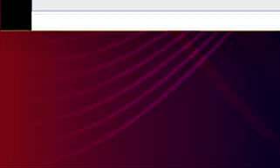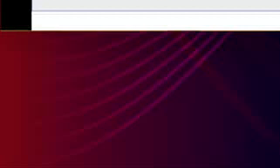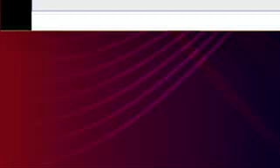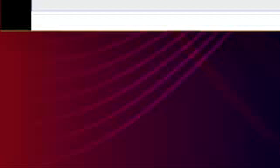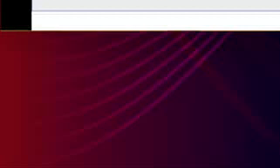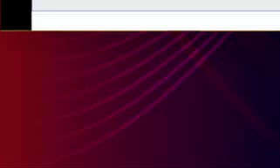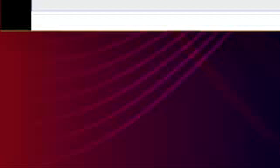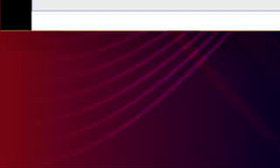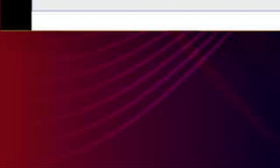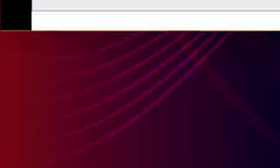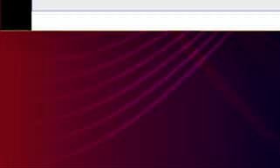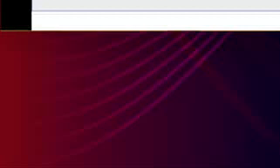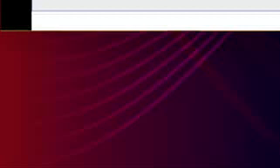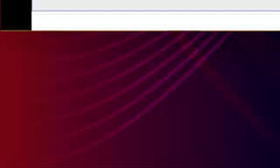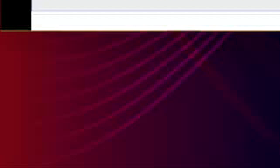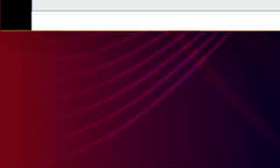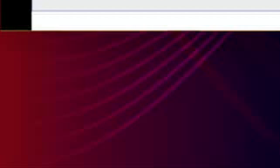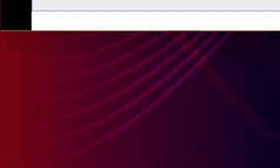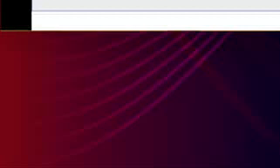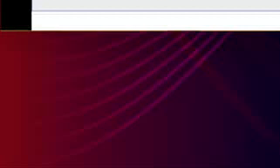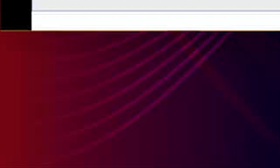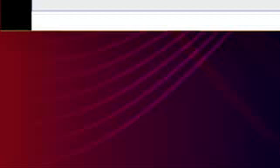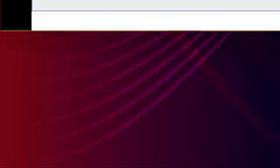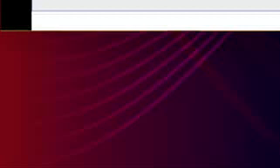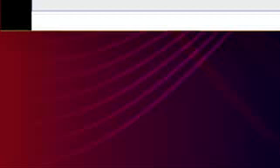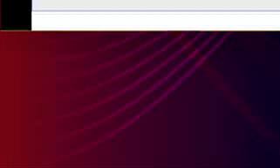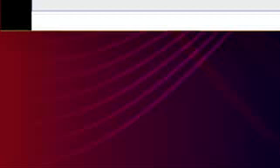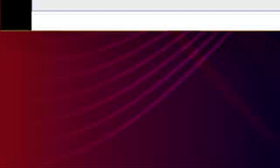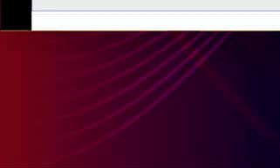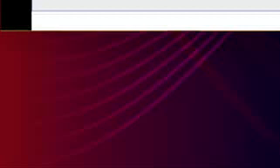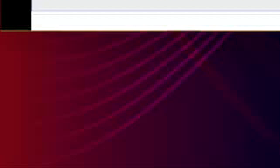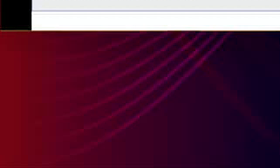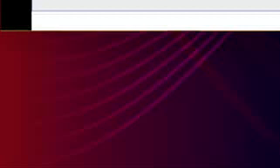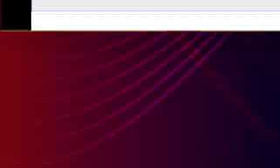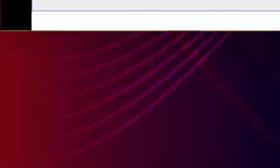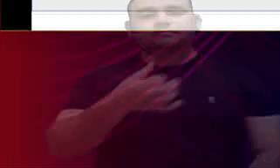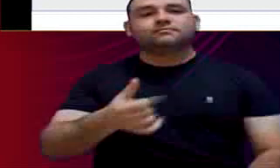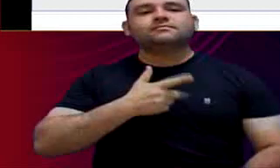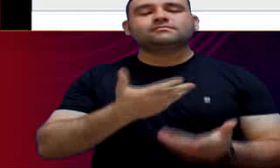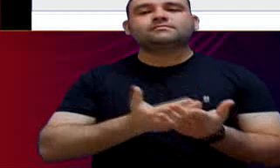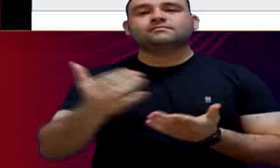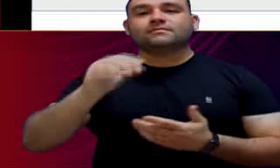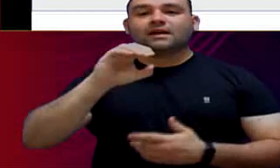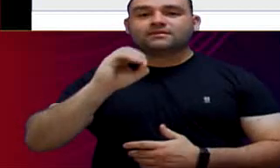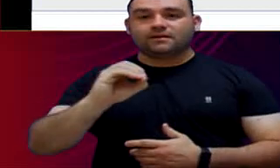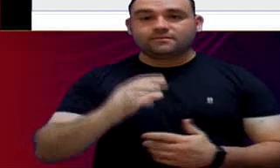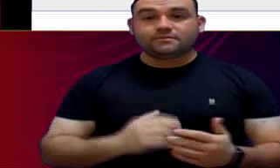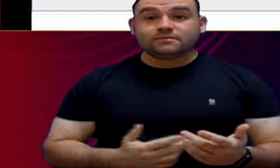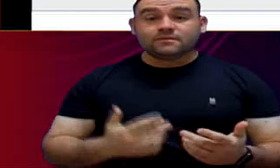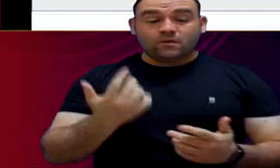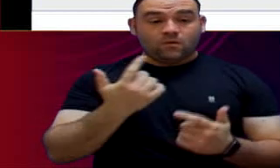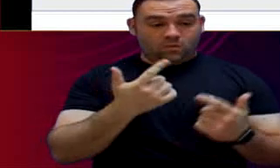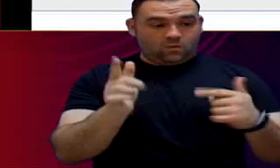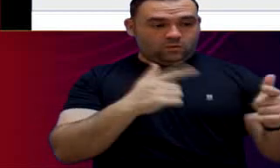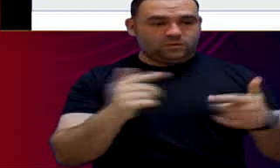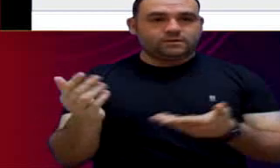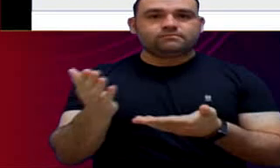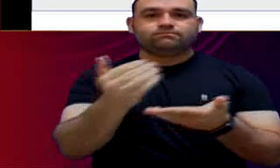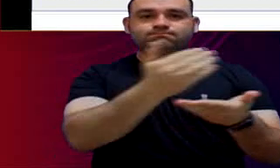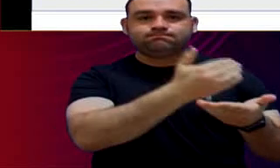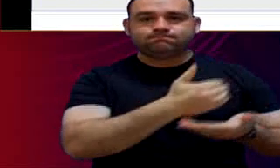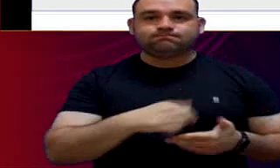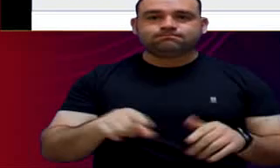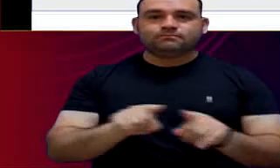777 a estimativa de 2025 e 2026 é zero outras receitas e